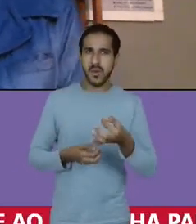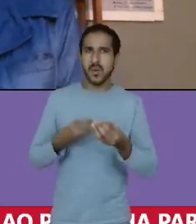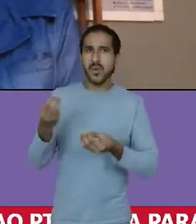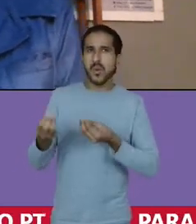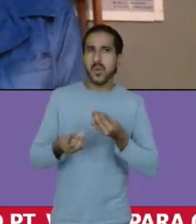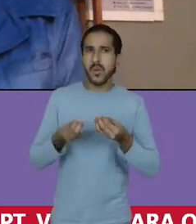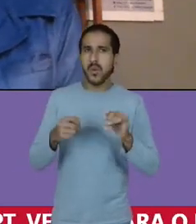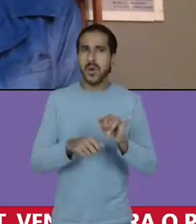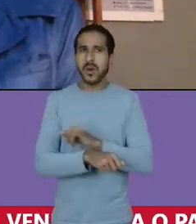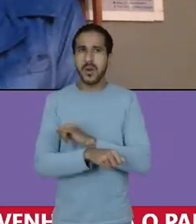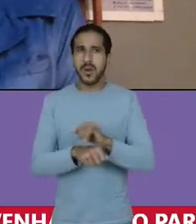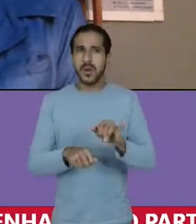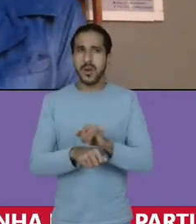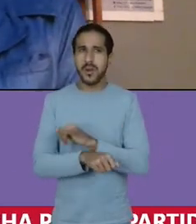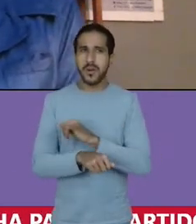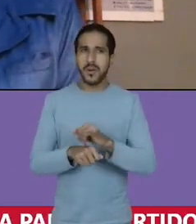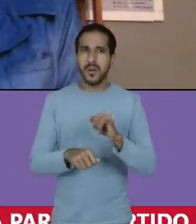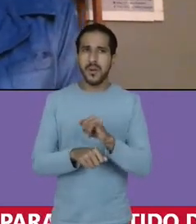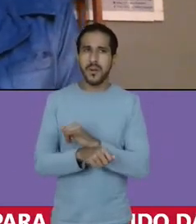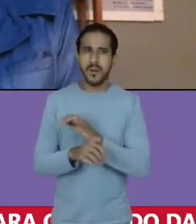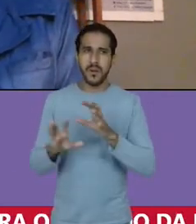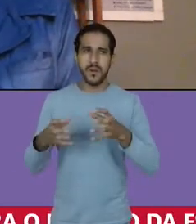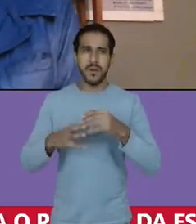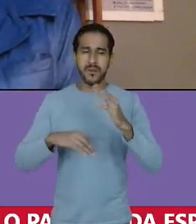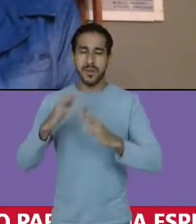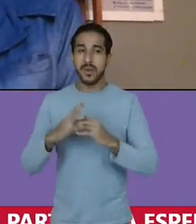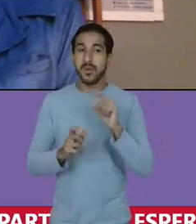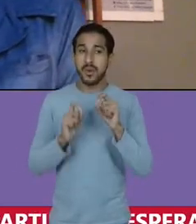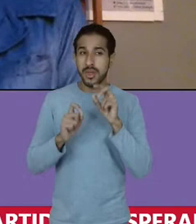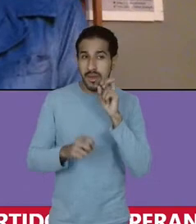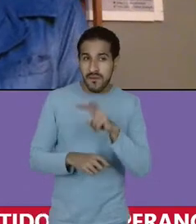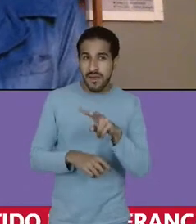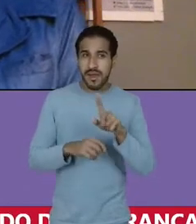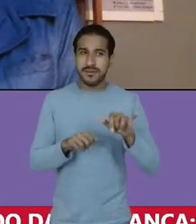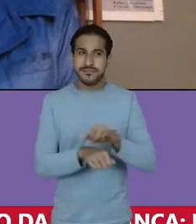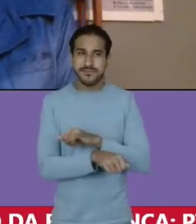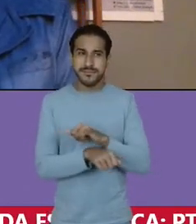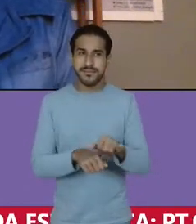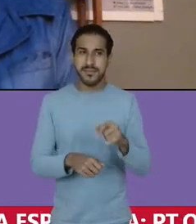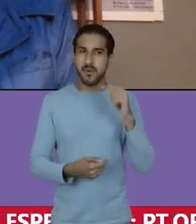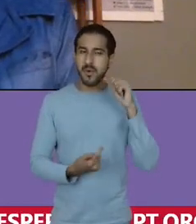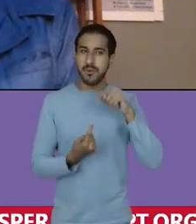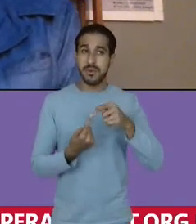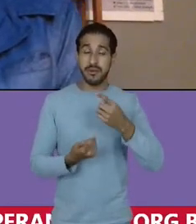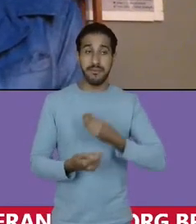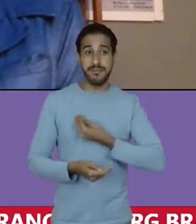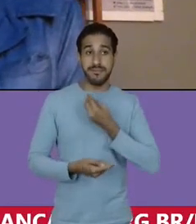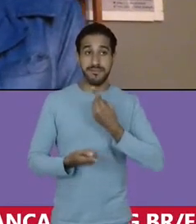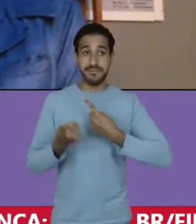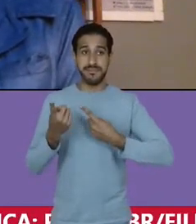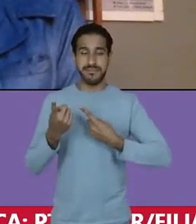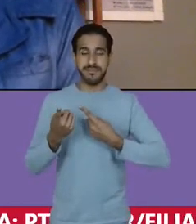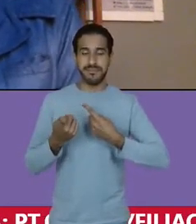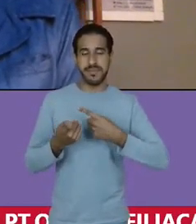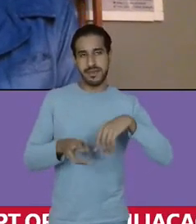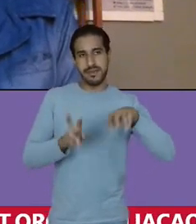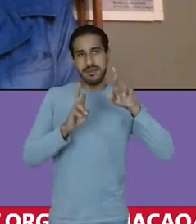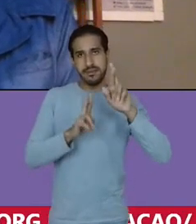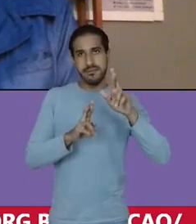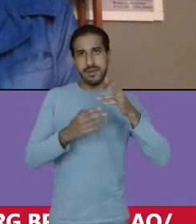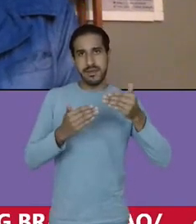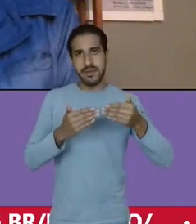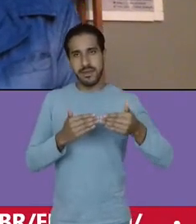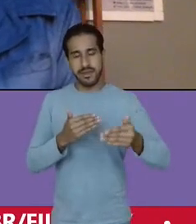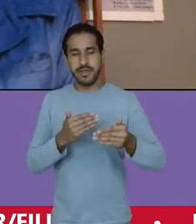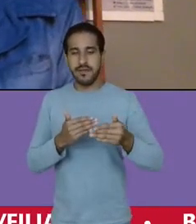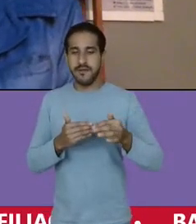são as estratégias que essa classe, o que você tem visto de estratégias quase que de sobrevivência, e espero que seja